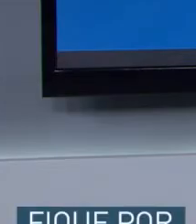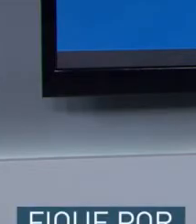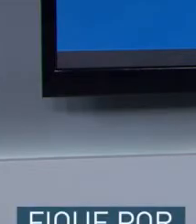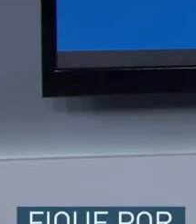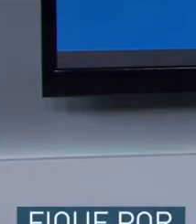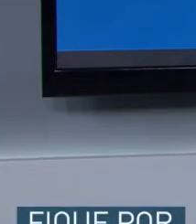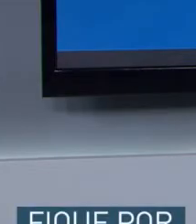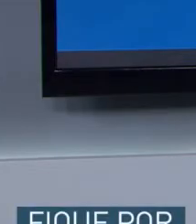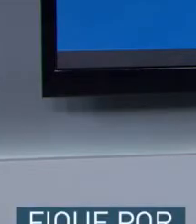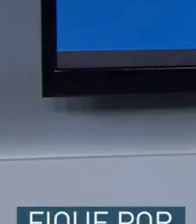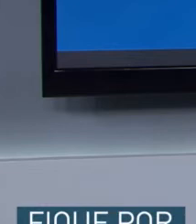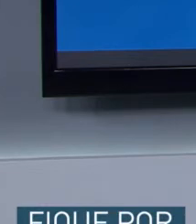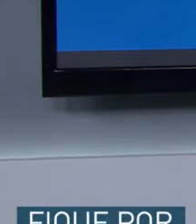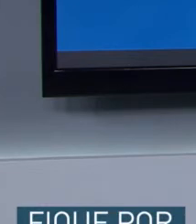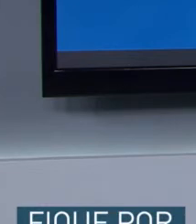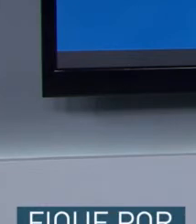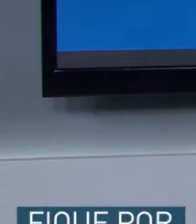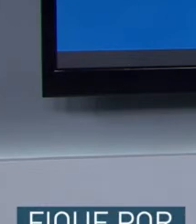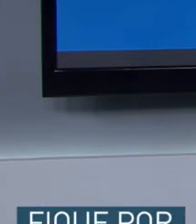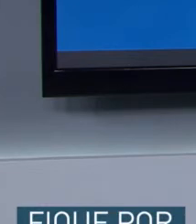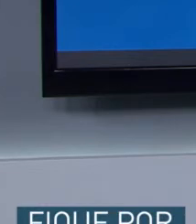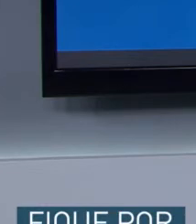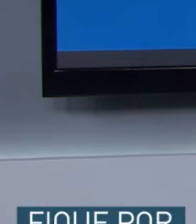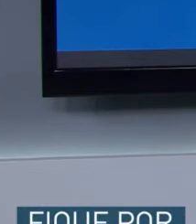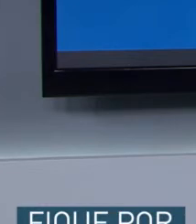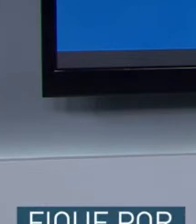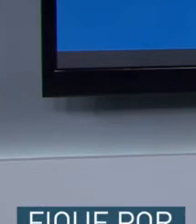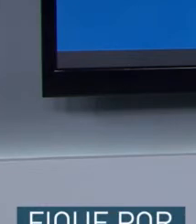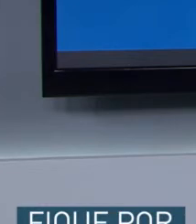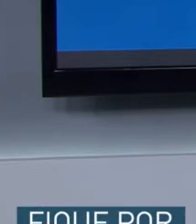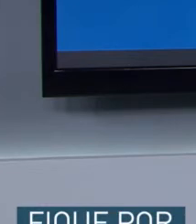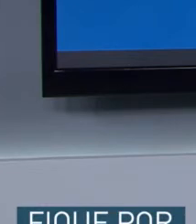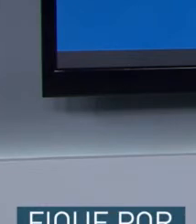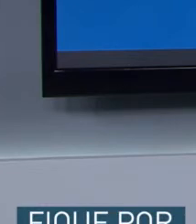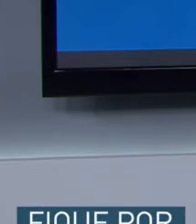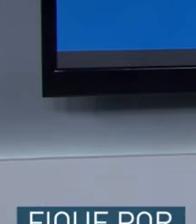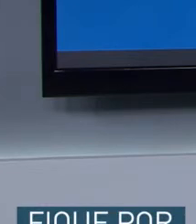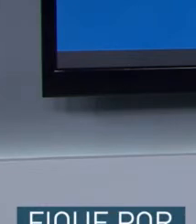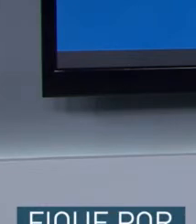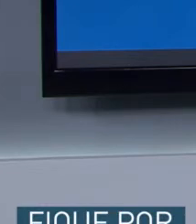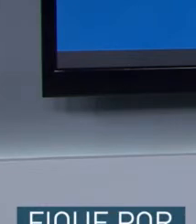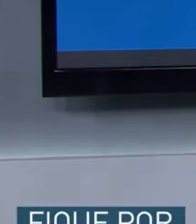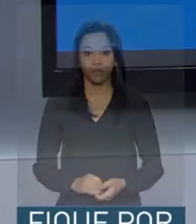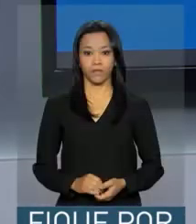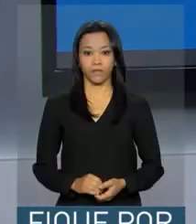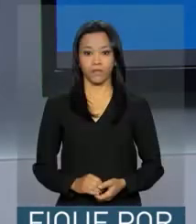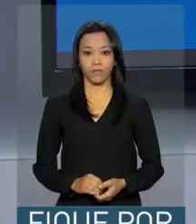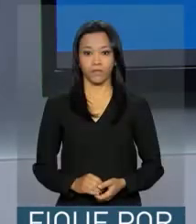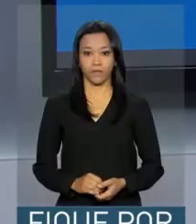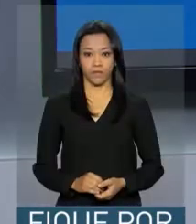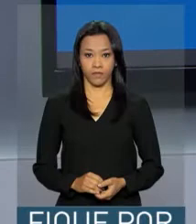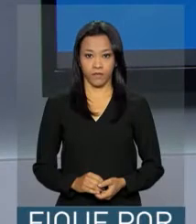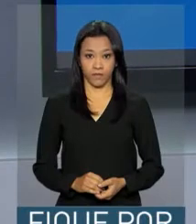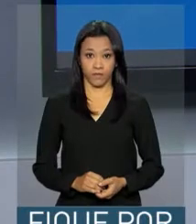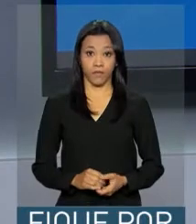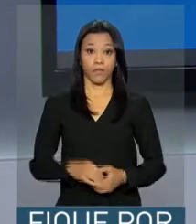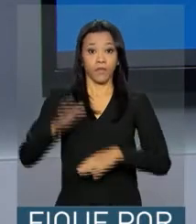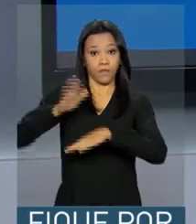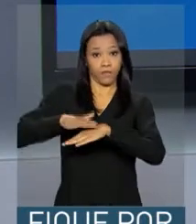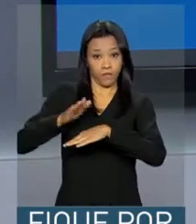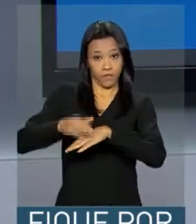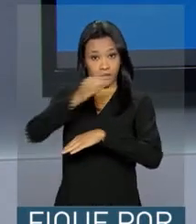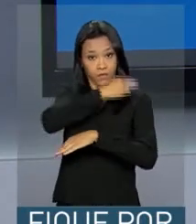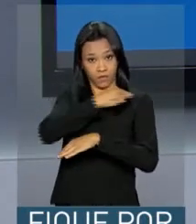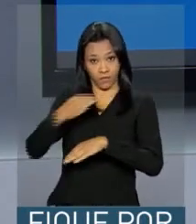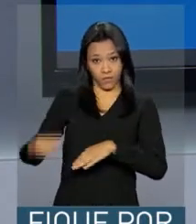ministro da Fazenda, Henrique Meirelles, disse que o governo federal só vai aumentar impostos no país em último caso. Segundo ele, o